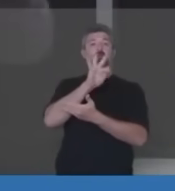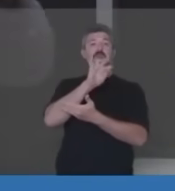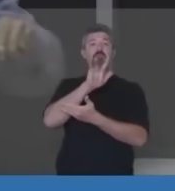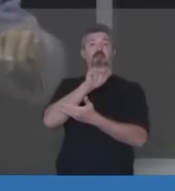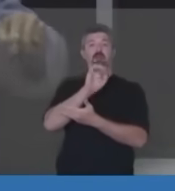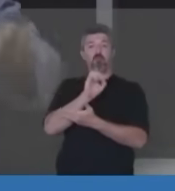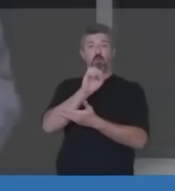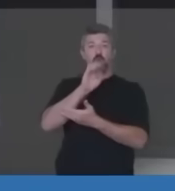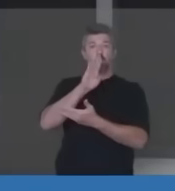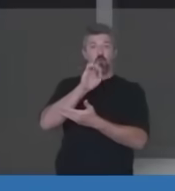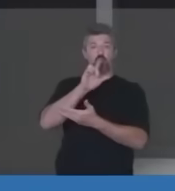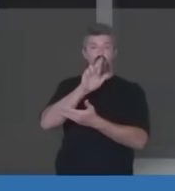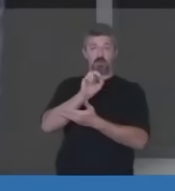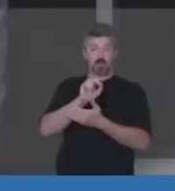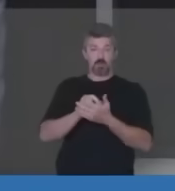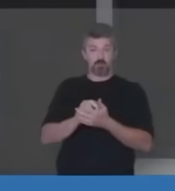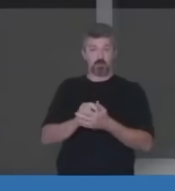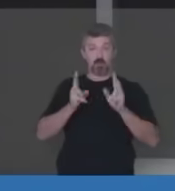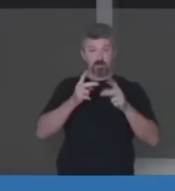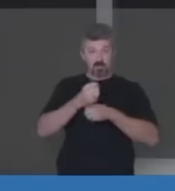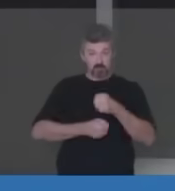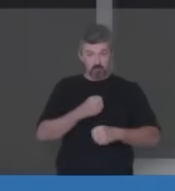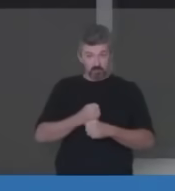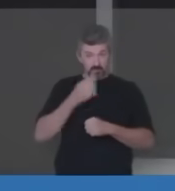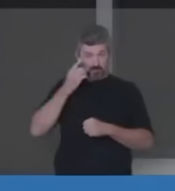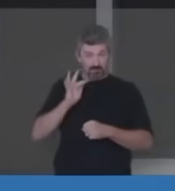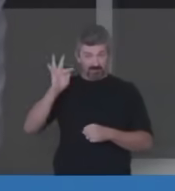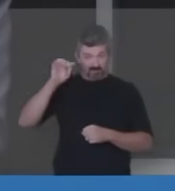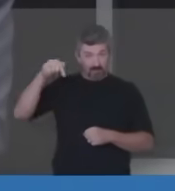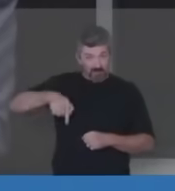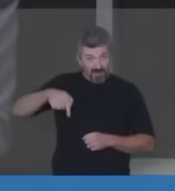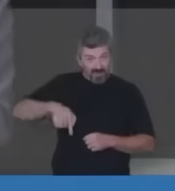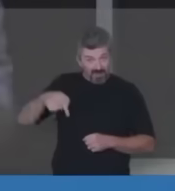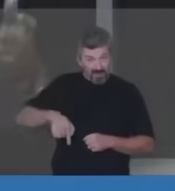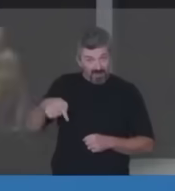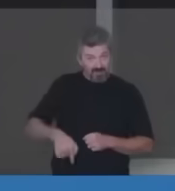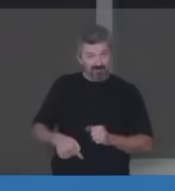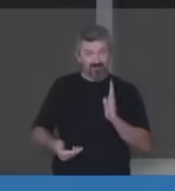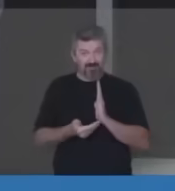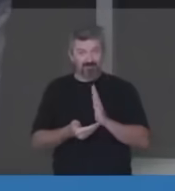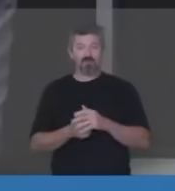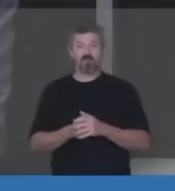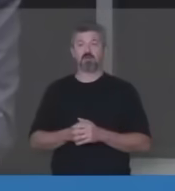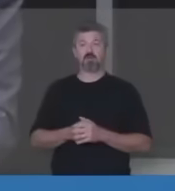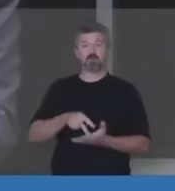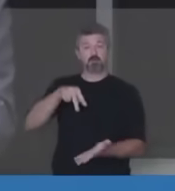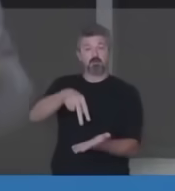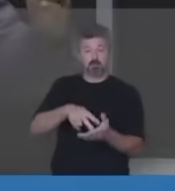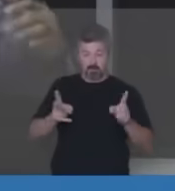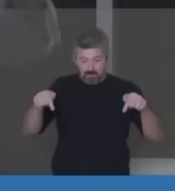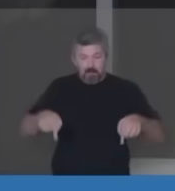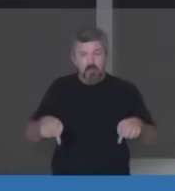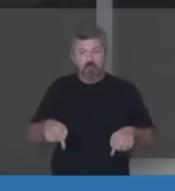E naquele ano, o então deputado federal e foi presidente da República Bolsonaro, usou a tribuna da